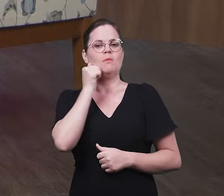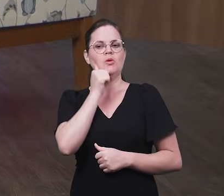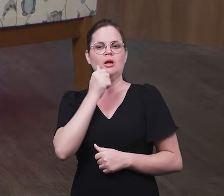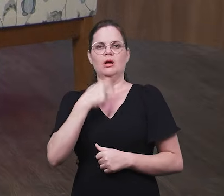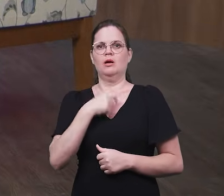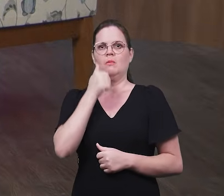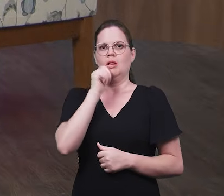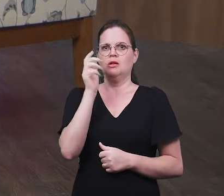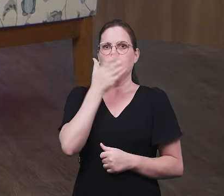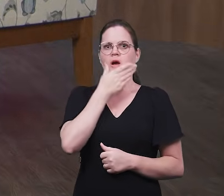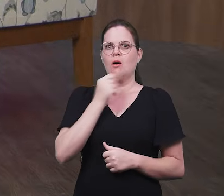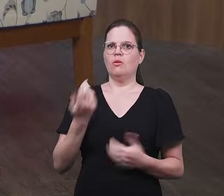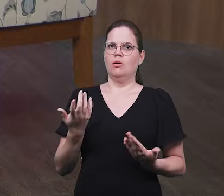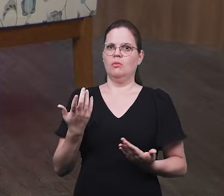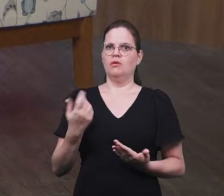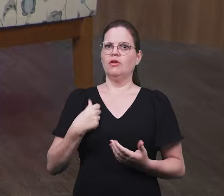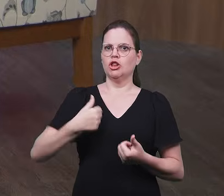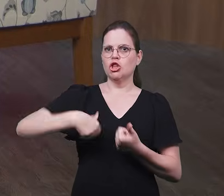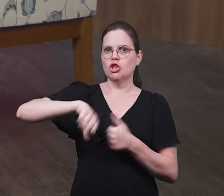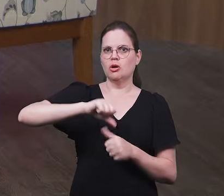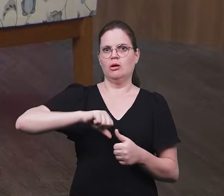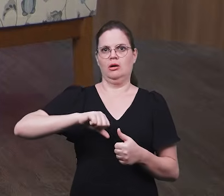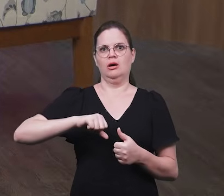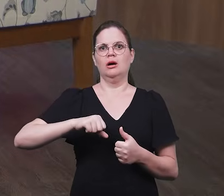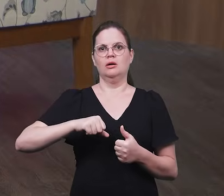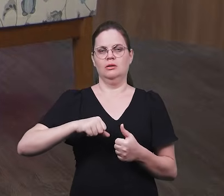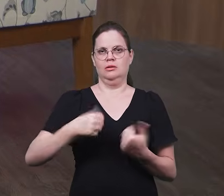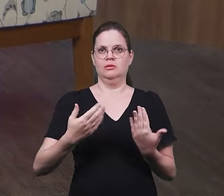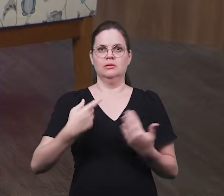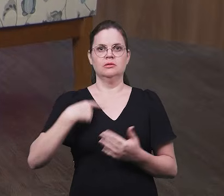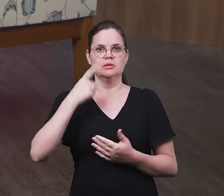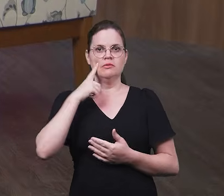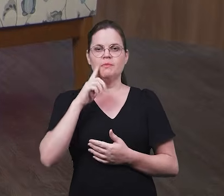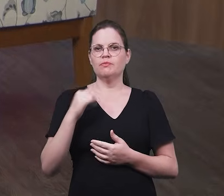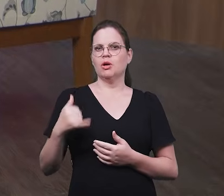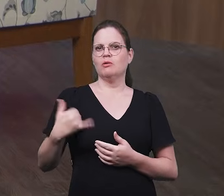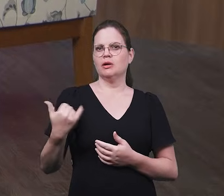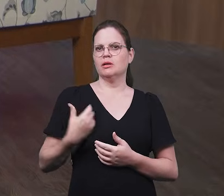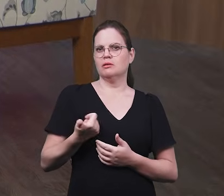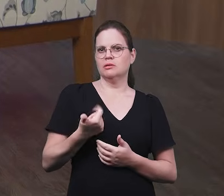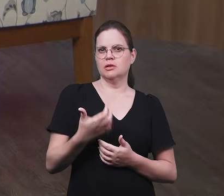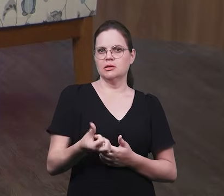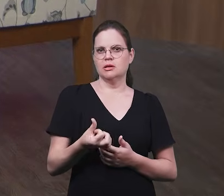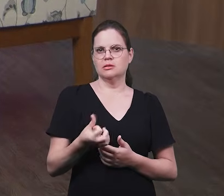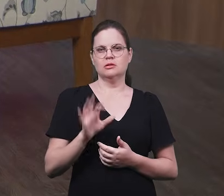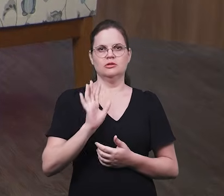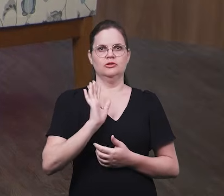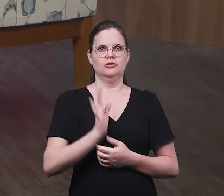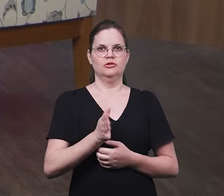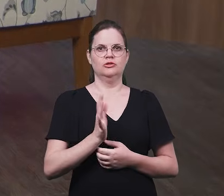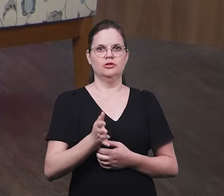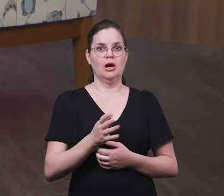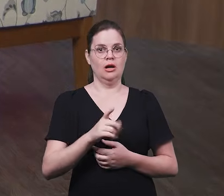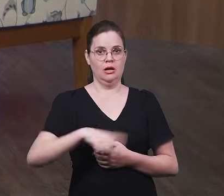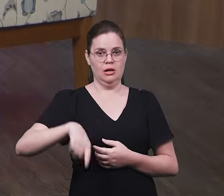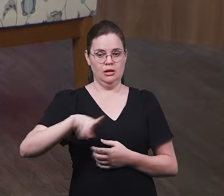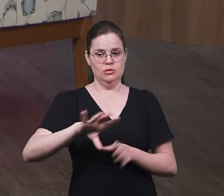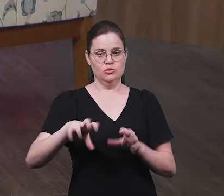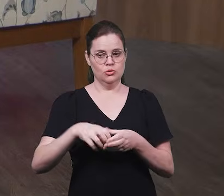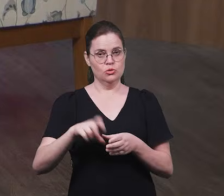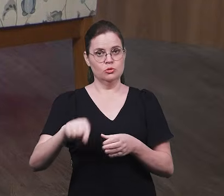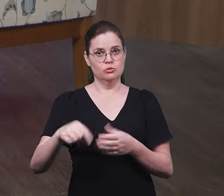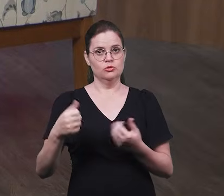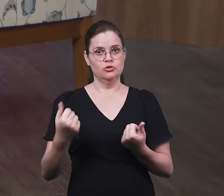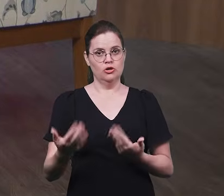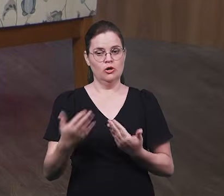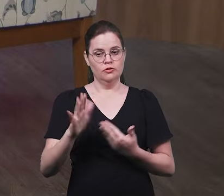Deus. Então, esses jovens, observa-se com clareza, com aproximadamente 16 anos, eles eram